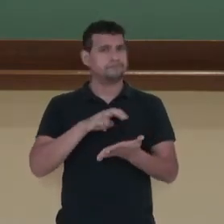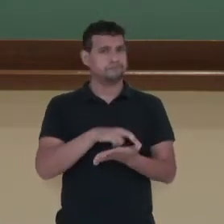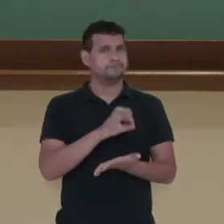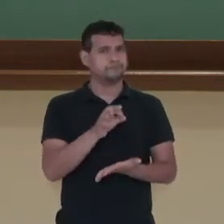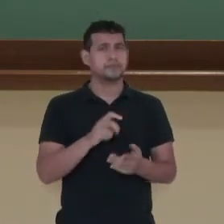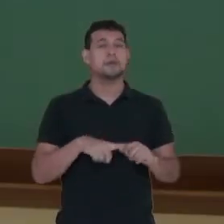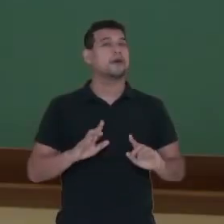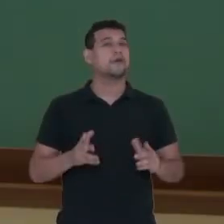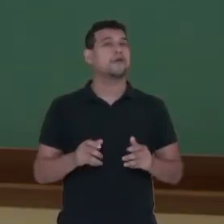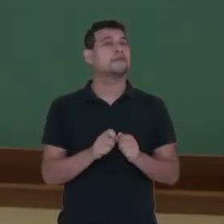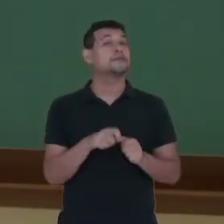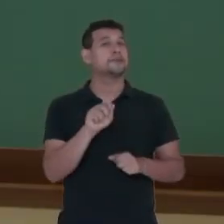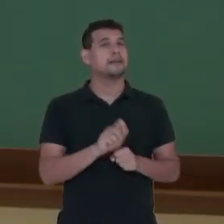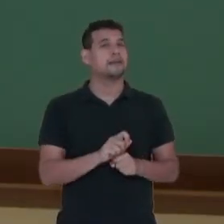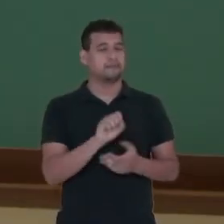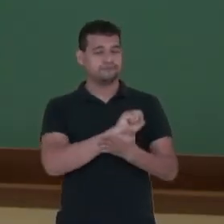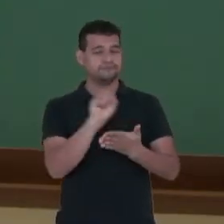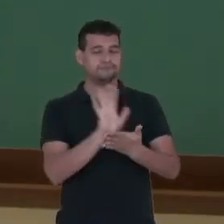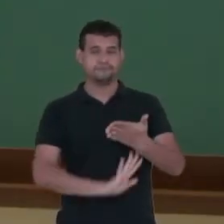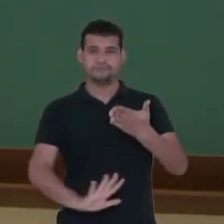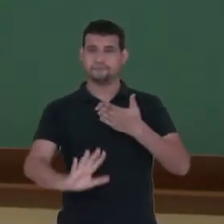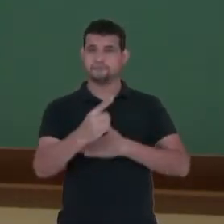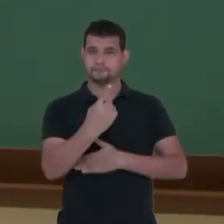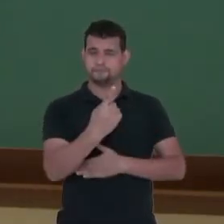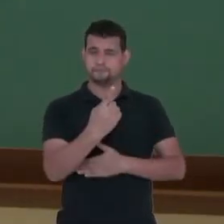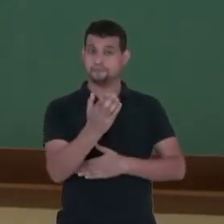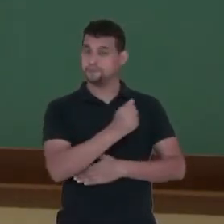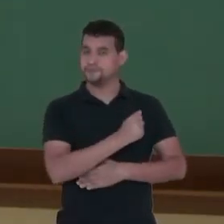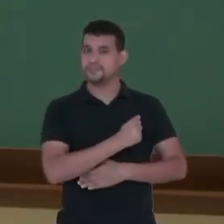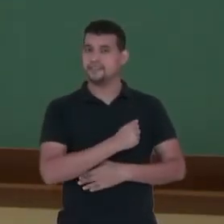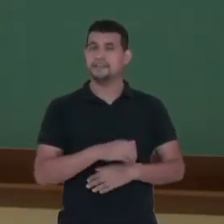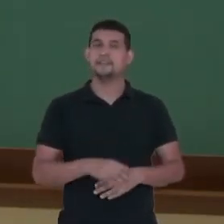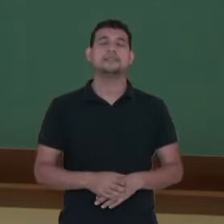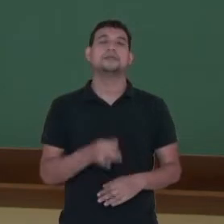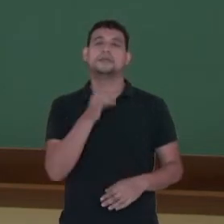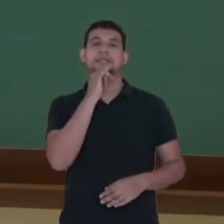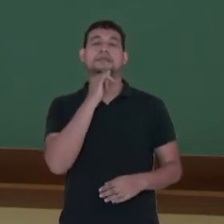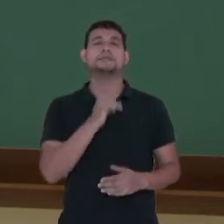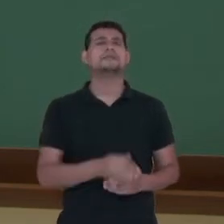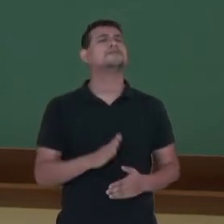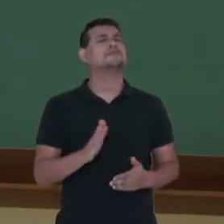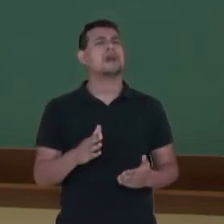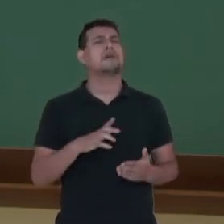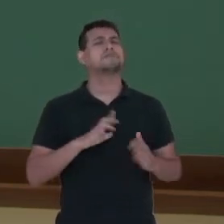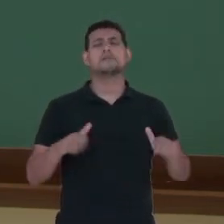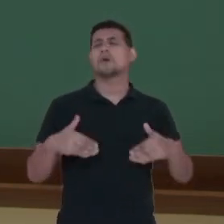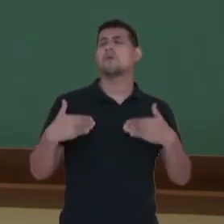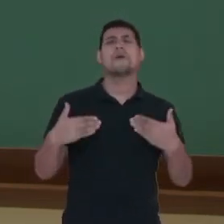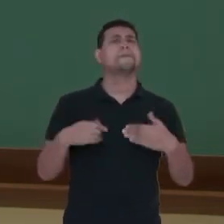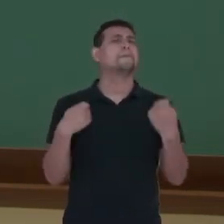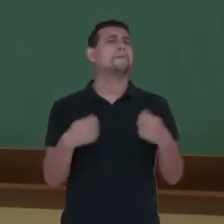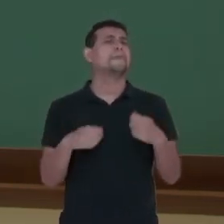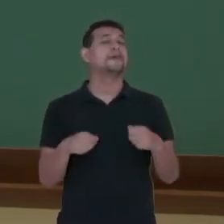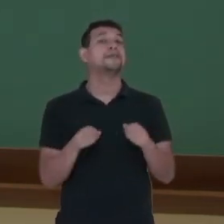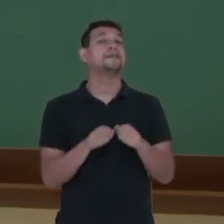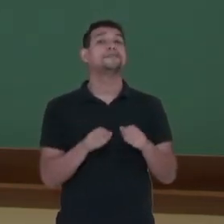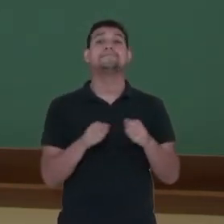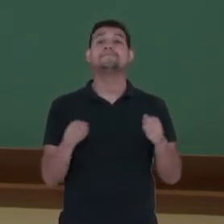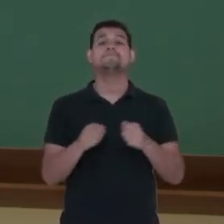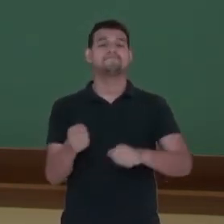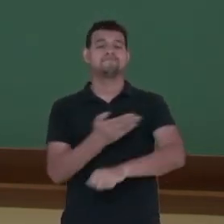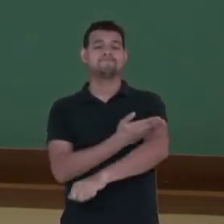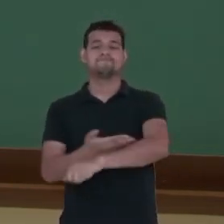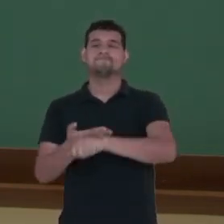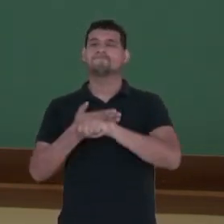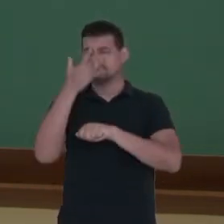E agora, vamos juntos fazer o exercício de número 1? Então, vamos lá. Então, qual deve ser o comportamento